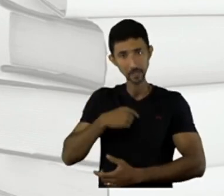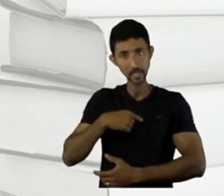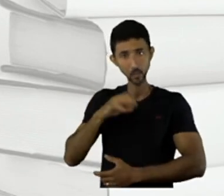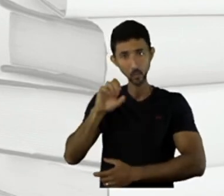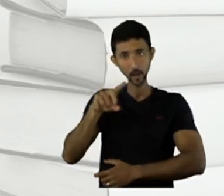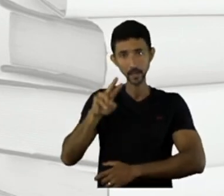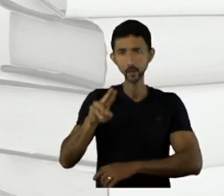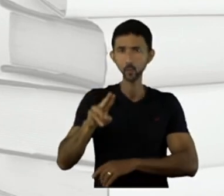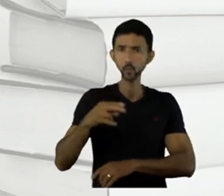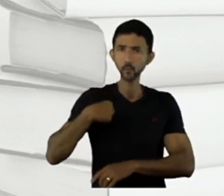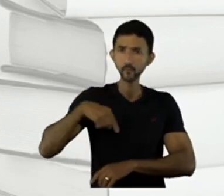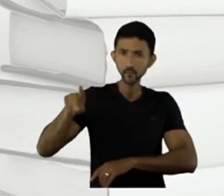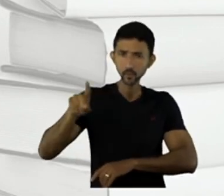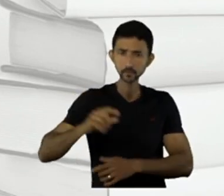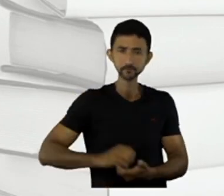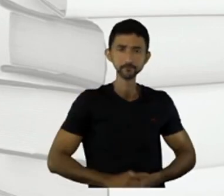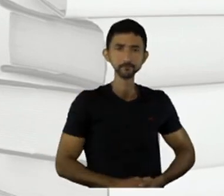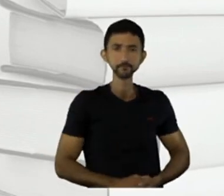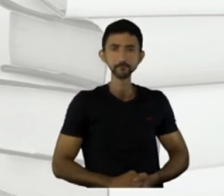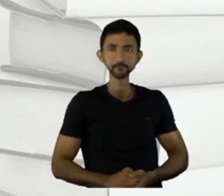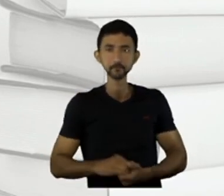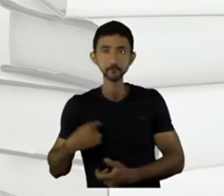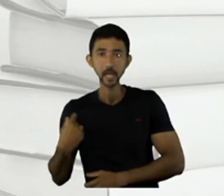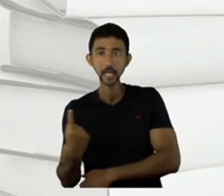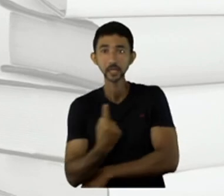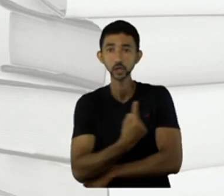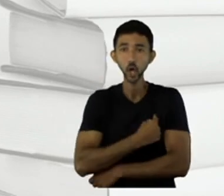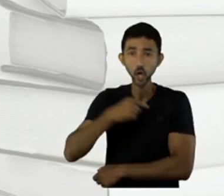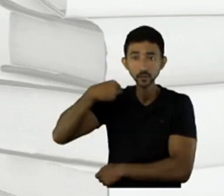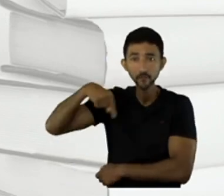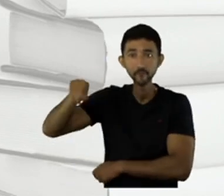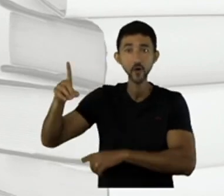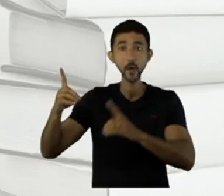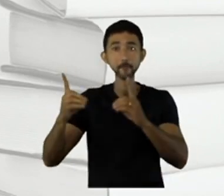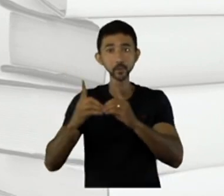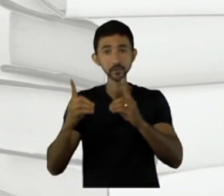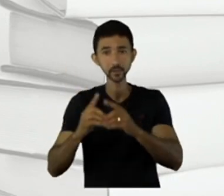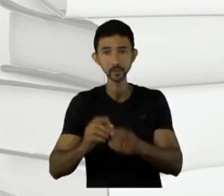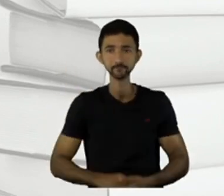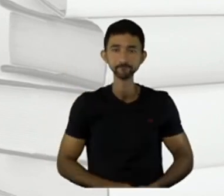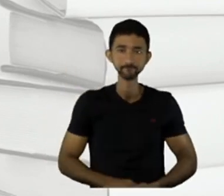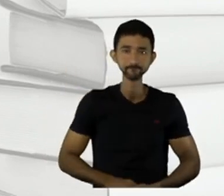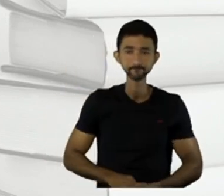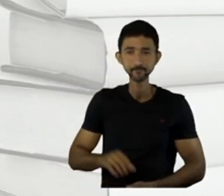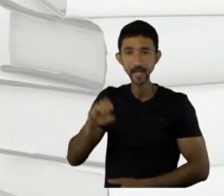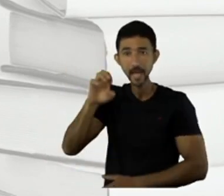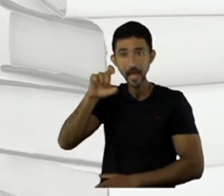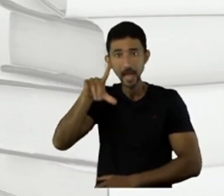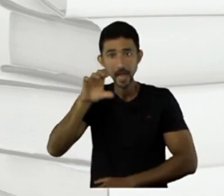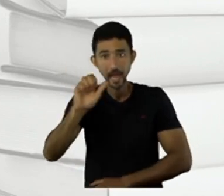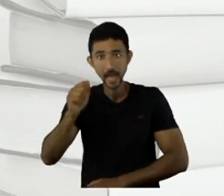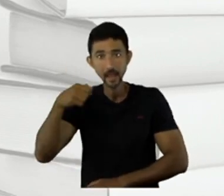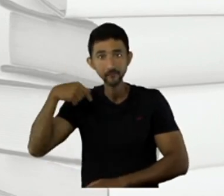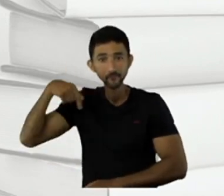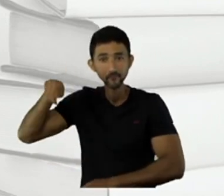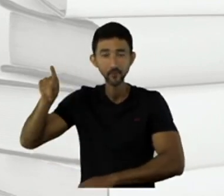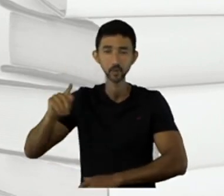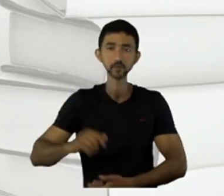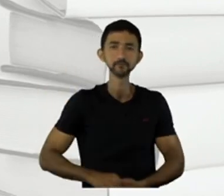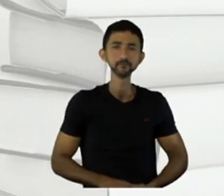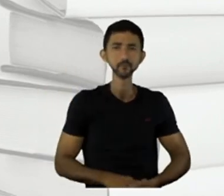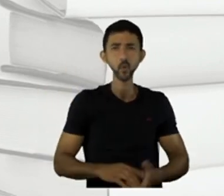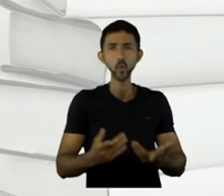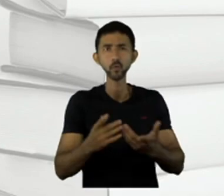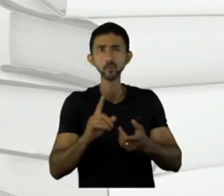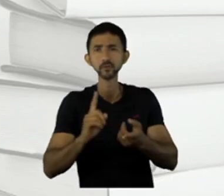eu. Segunda frase, nós fomos a Mosqueiro, ela foi a Mosqueiro. Ou aqui